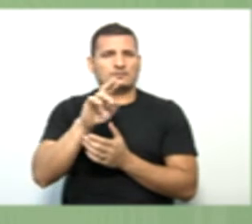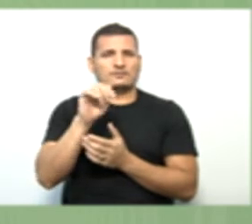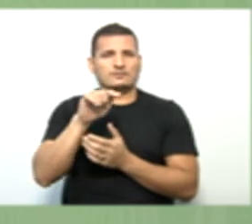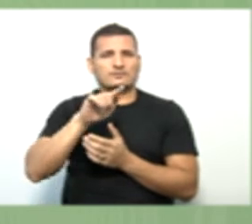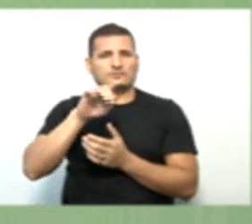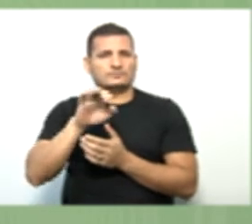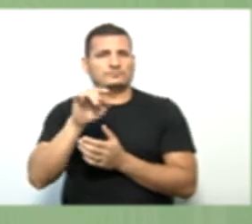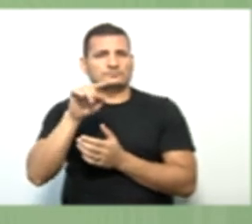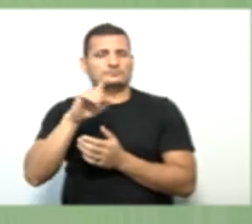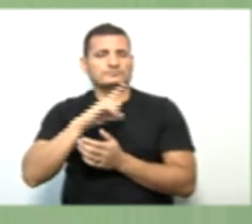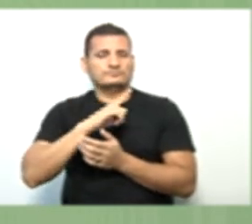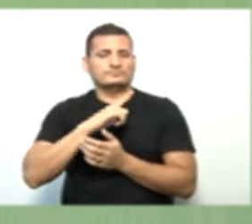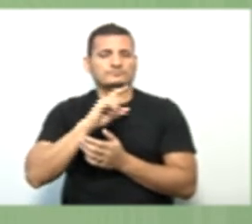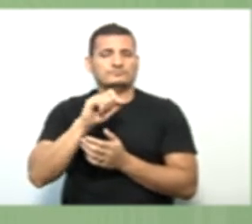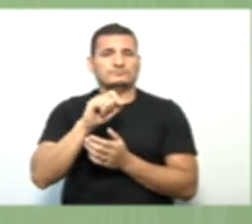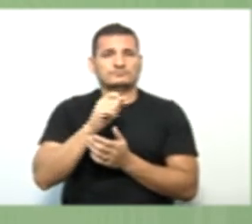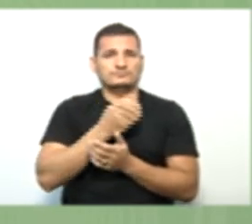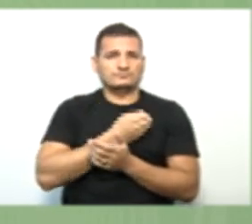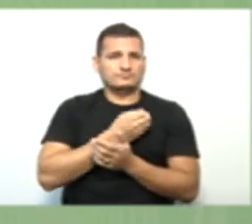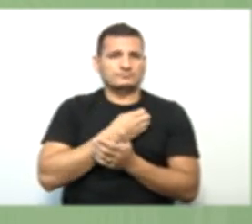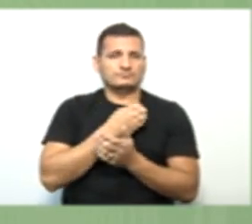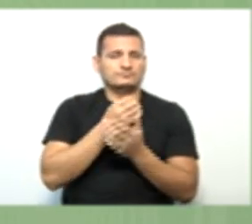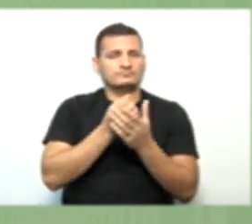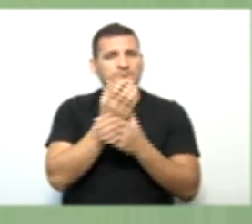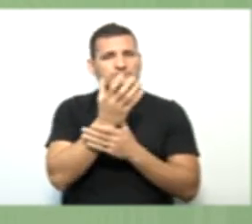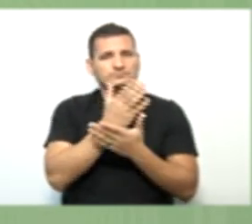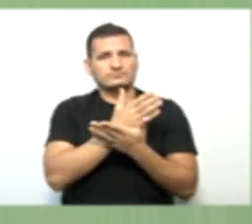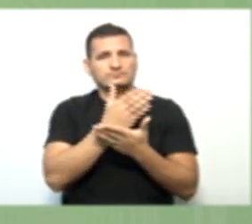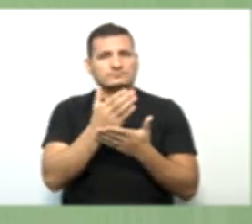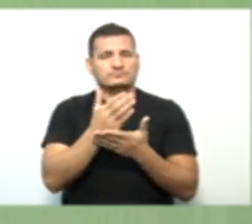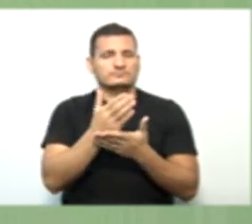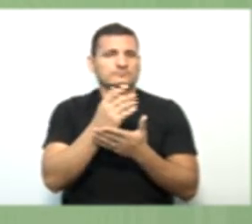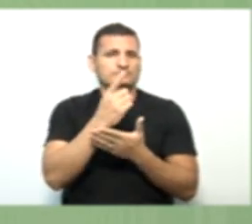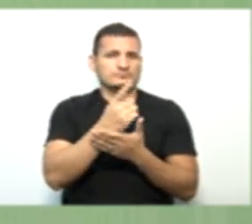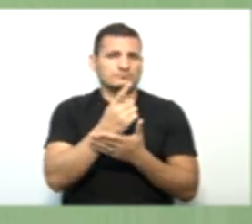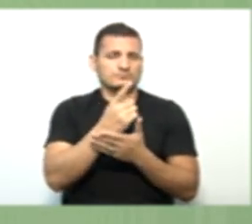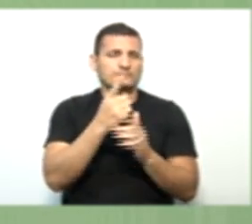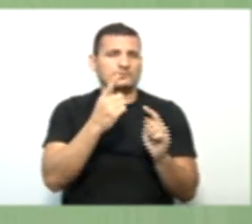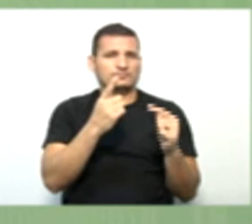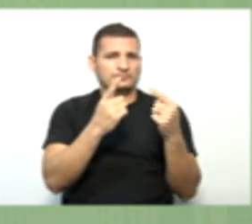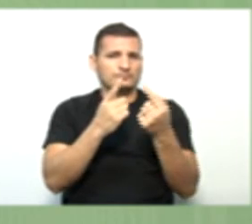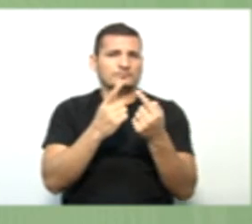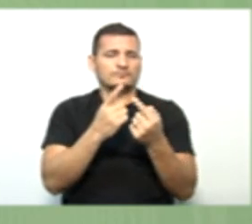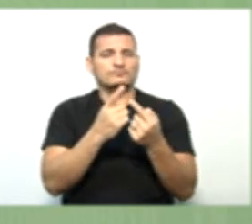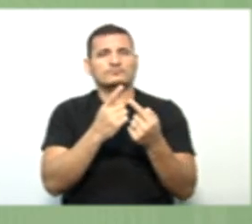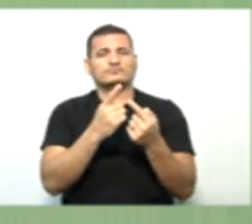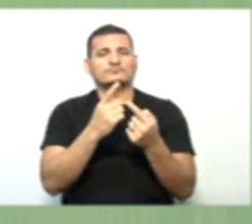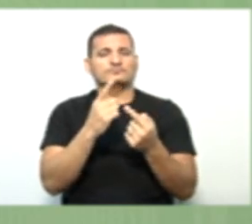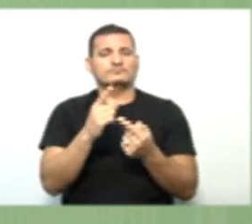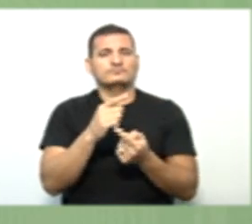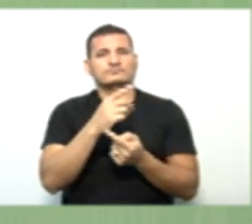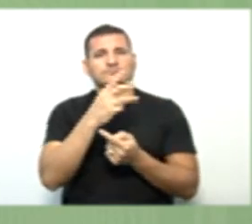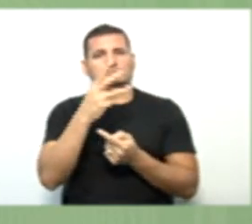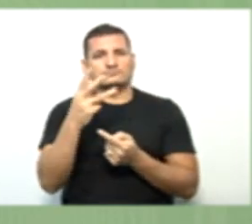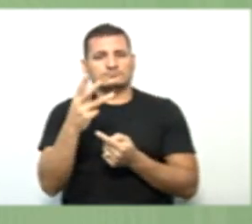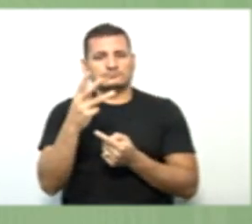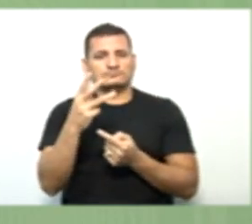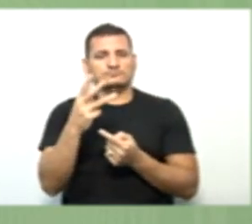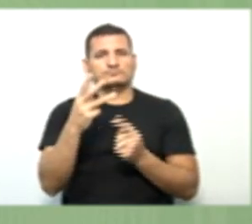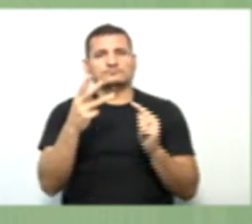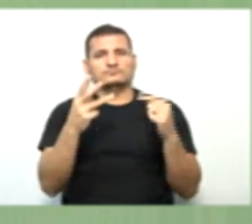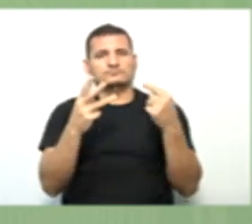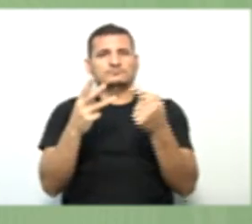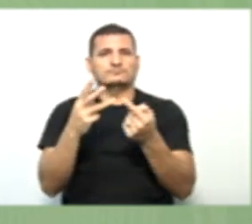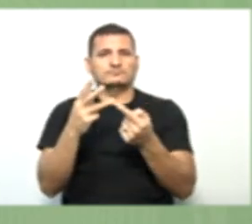de valores que começa em 1, vai sendo incrementado de 2 em 2, então depois do 1 vem o 3, depois